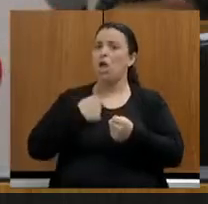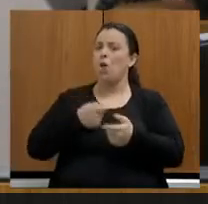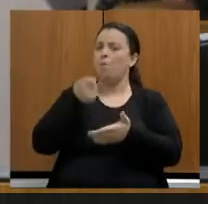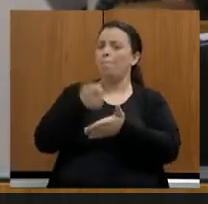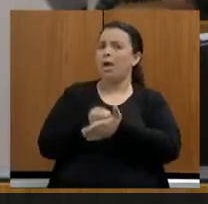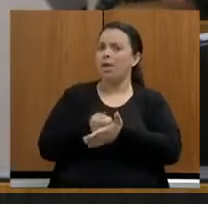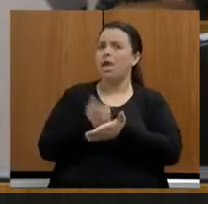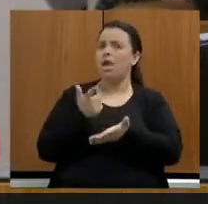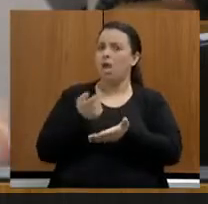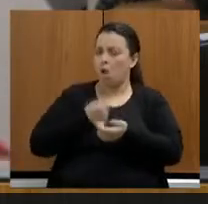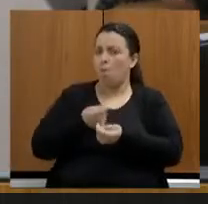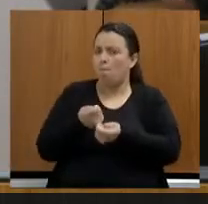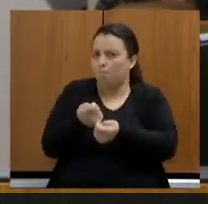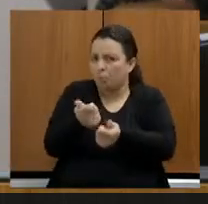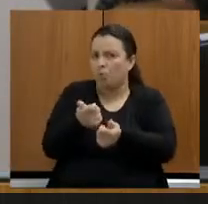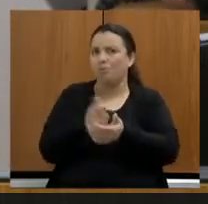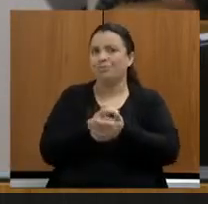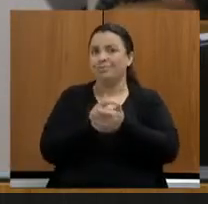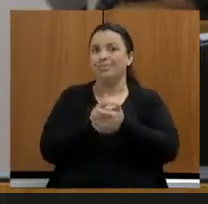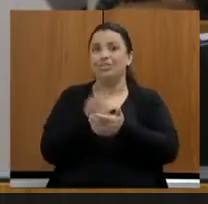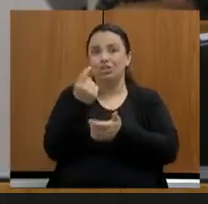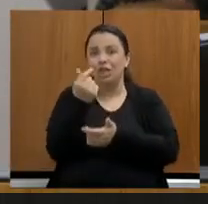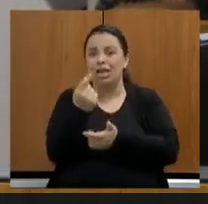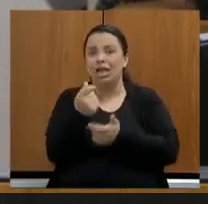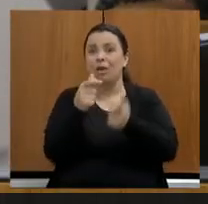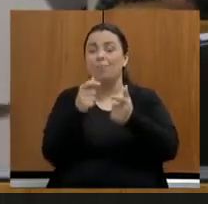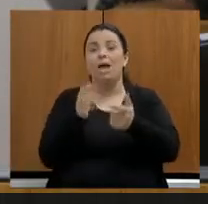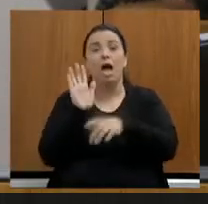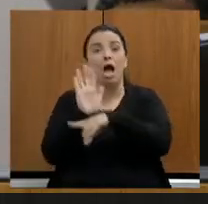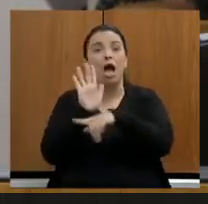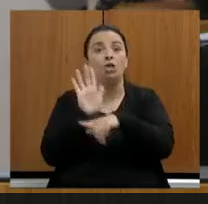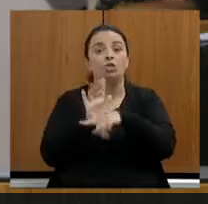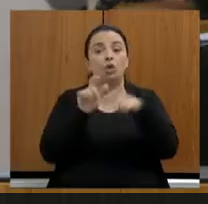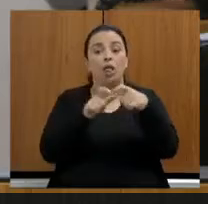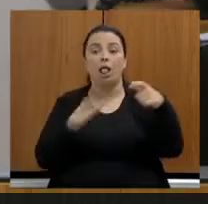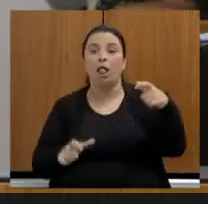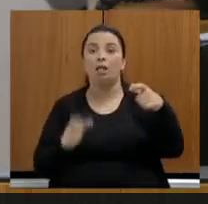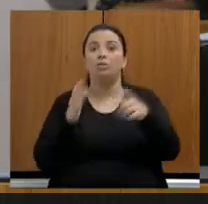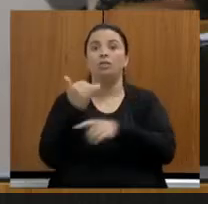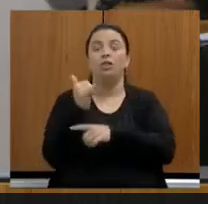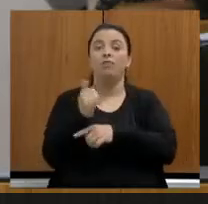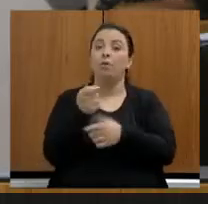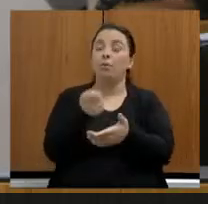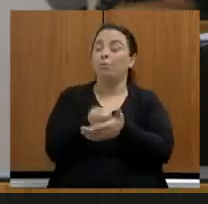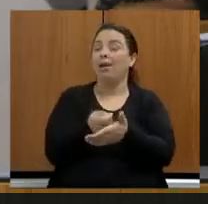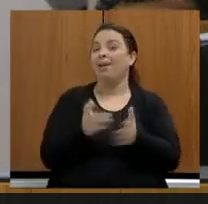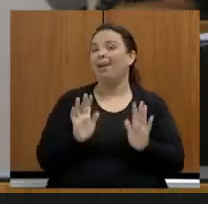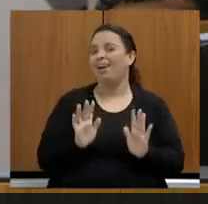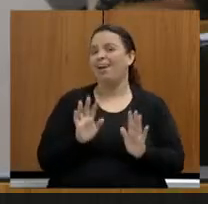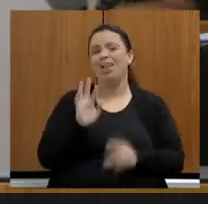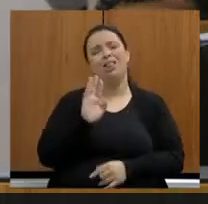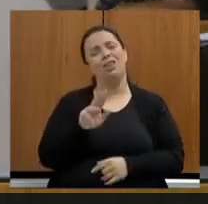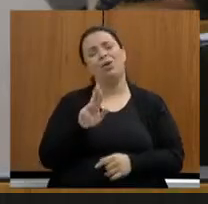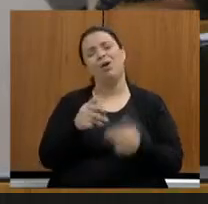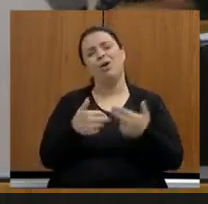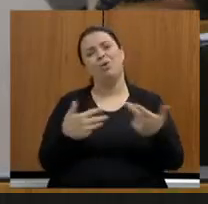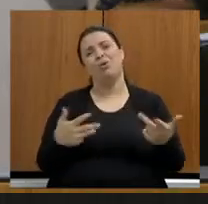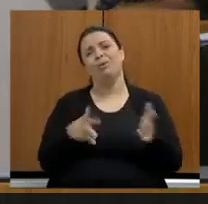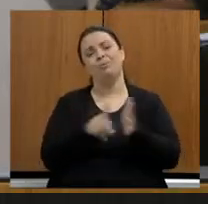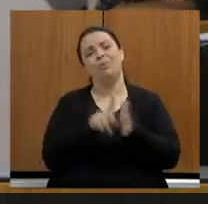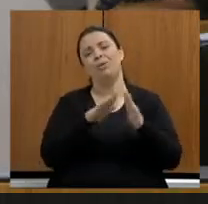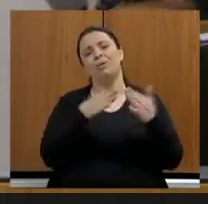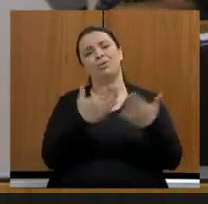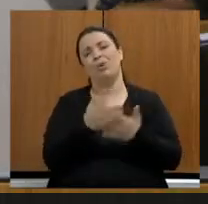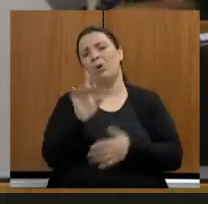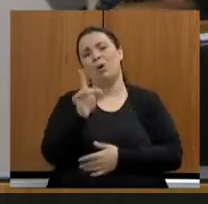para ajudar a pagar a conta de telefone delas né Não foi não foi nada relacionado à escola e